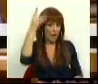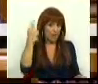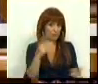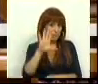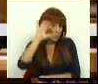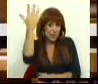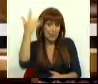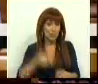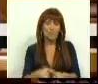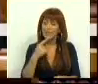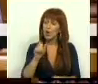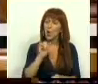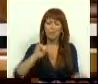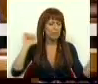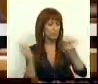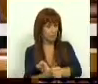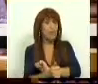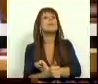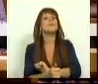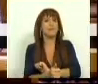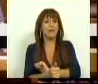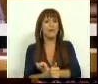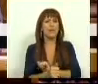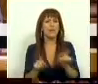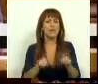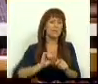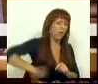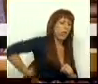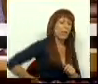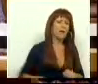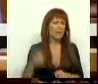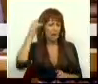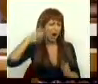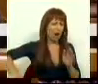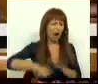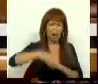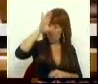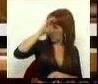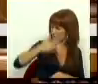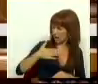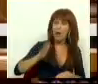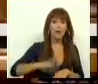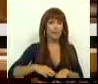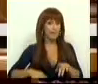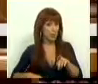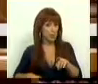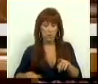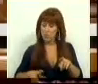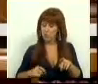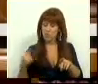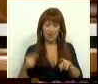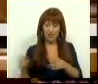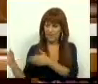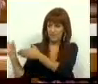exemplo, que optou por virar, e bem, sempre as costas à chantagem do Governo e que, por via disso, nunca